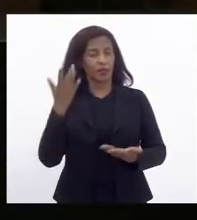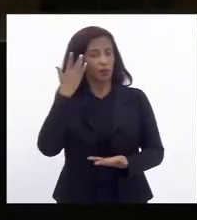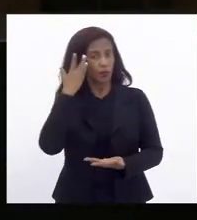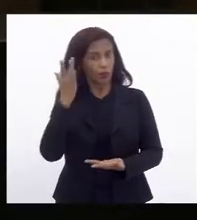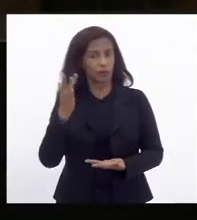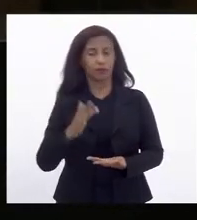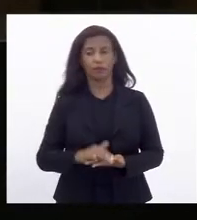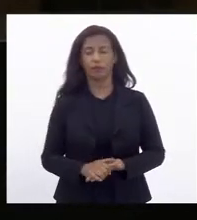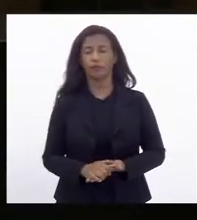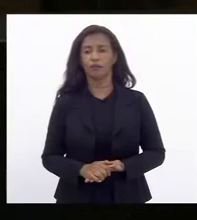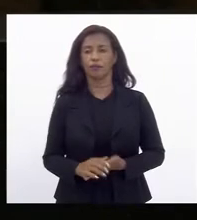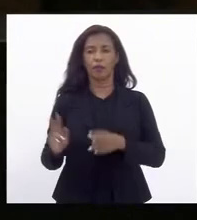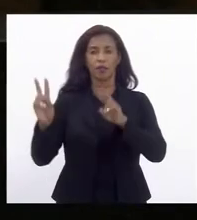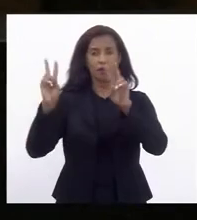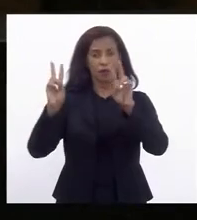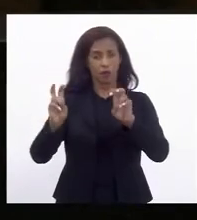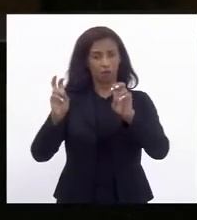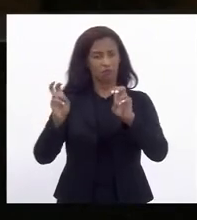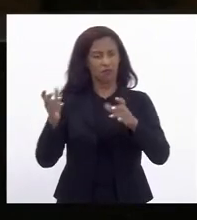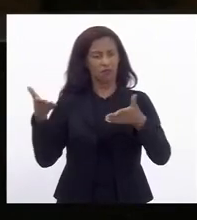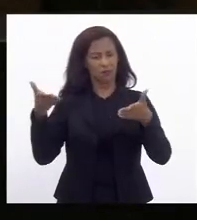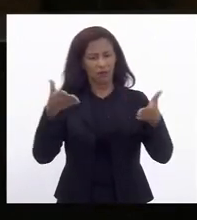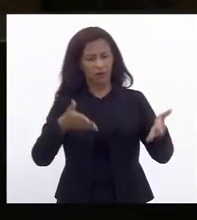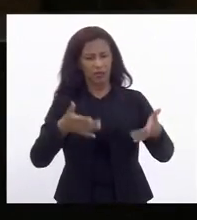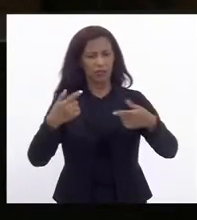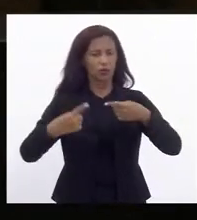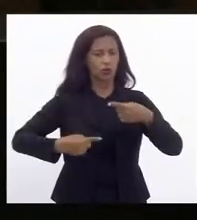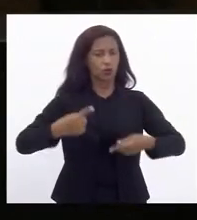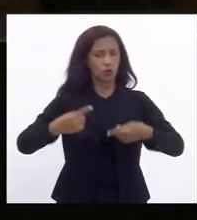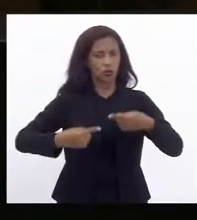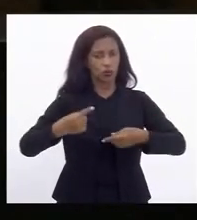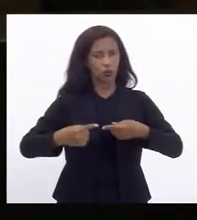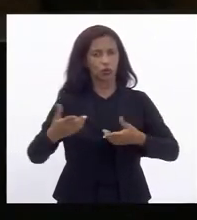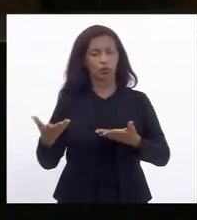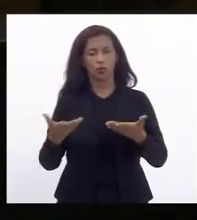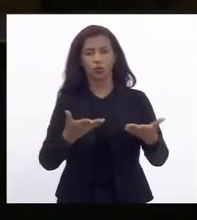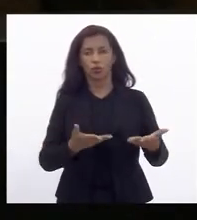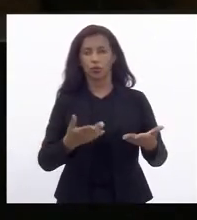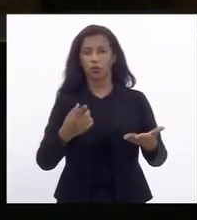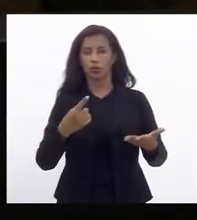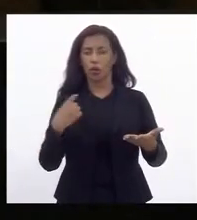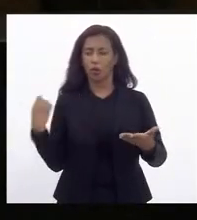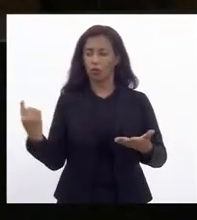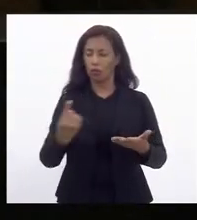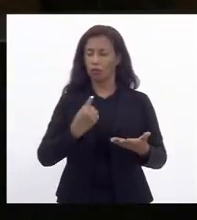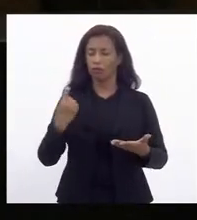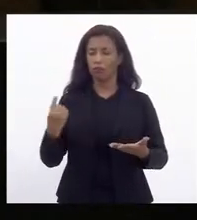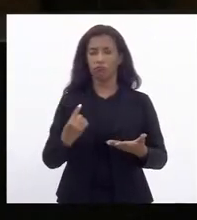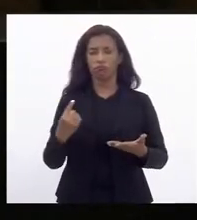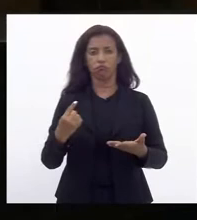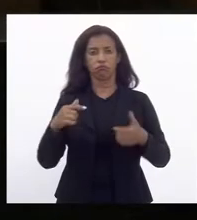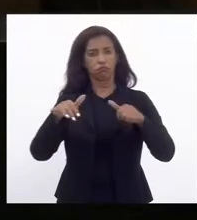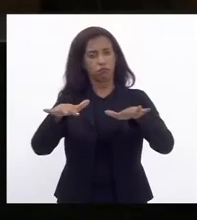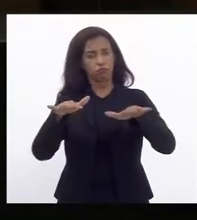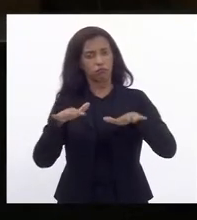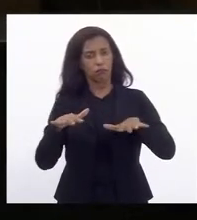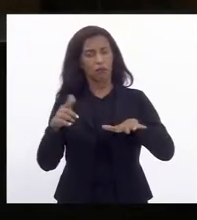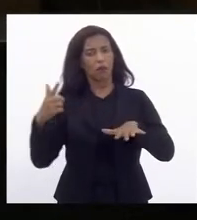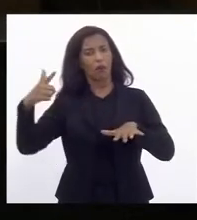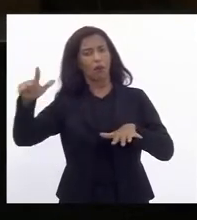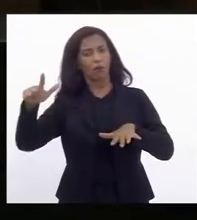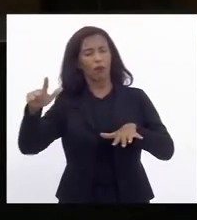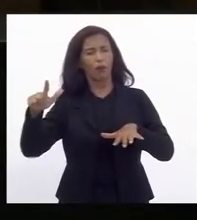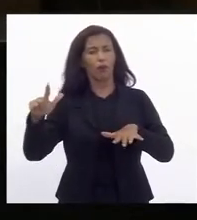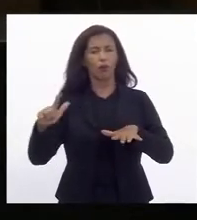que esse tema vem sendo, sim, discutido, não só por esse plenário, mas por